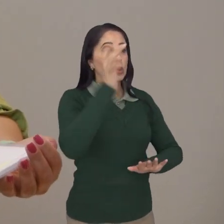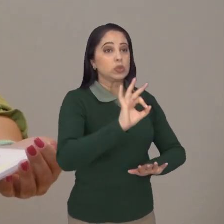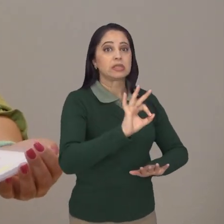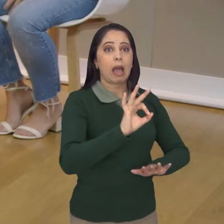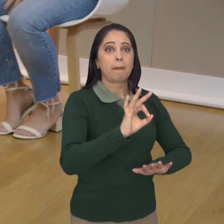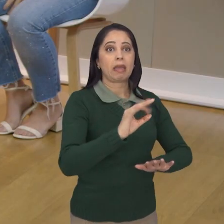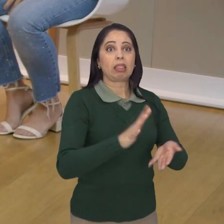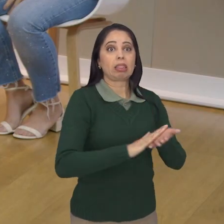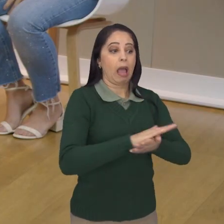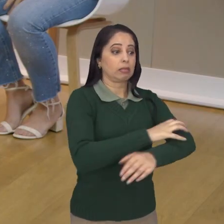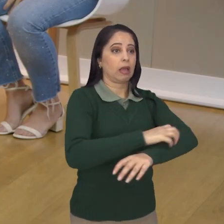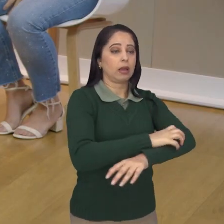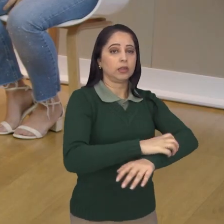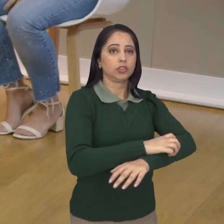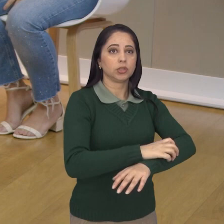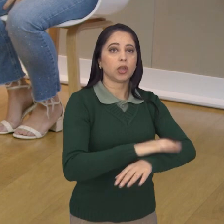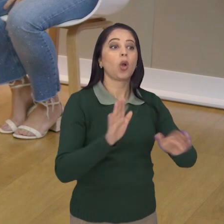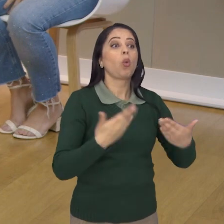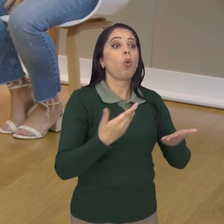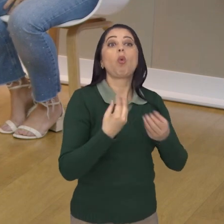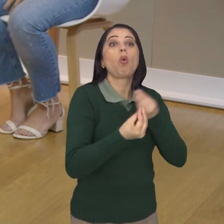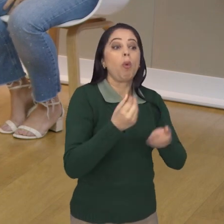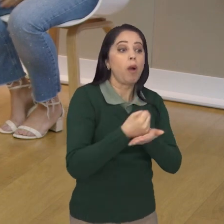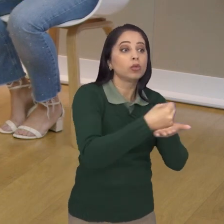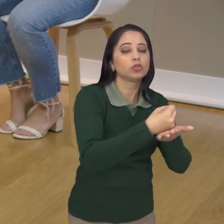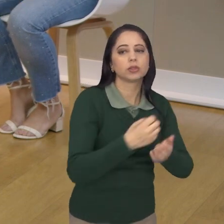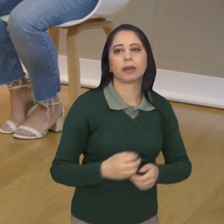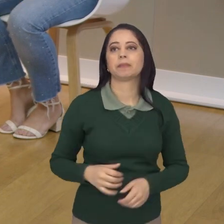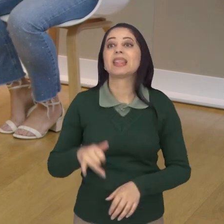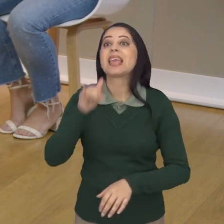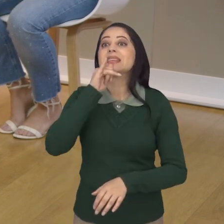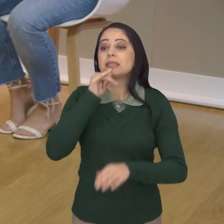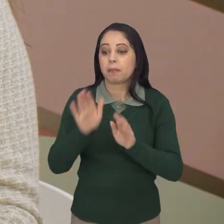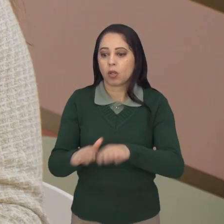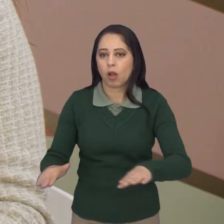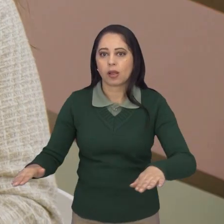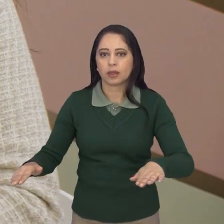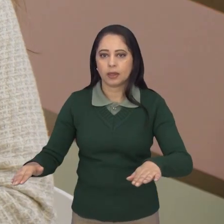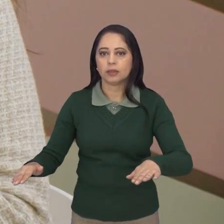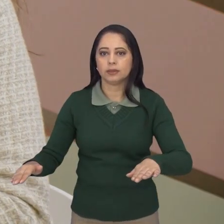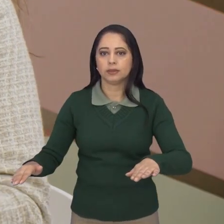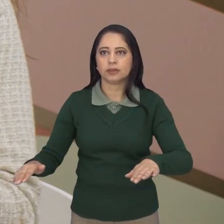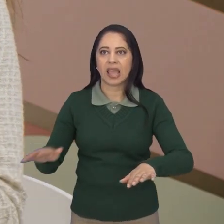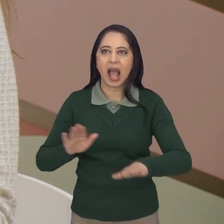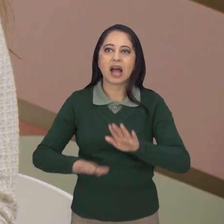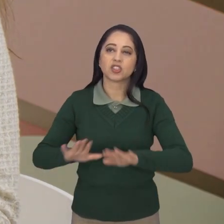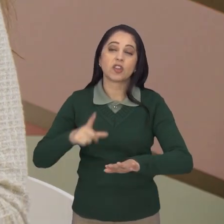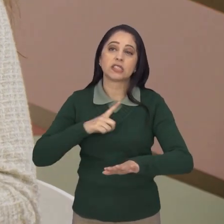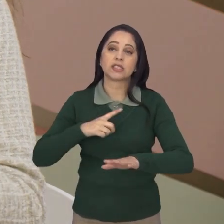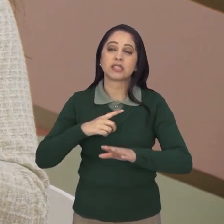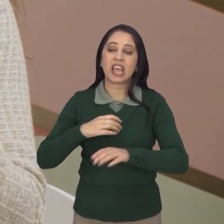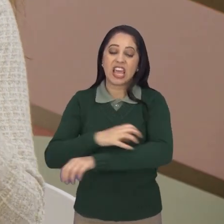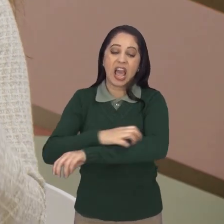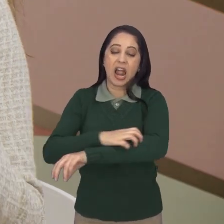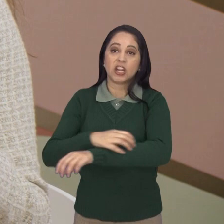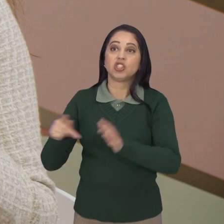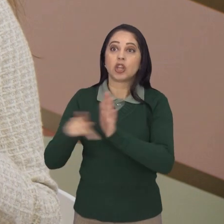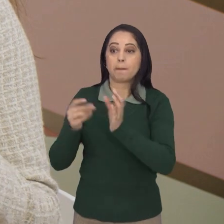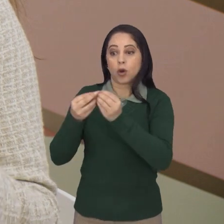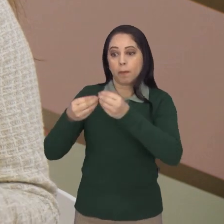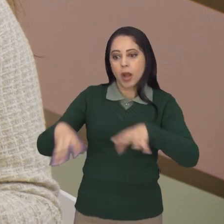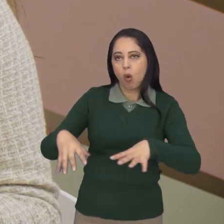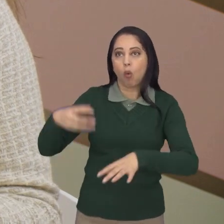cuidados ou as medidas? As medidas, por exemplo, crianças pequenas mesmo, né? Às vezes elas têm uma alergia ao ovo, uma alergia ao